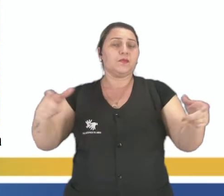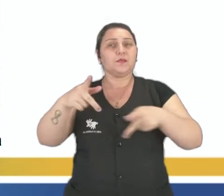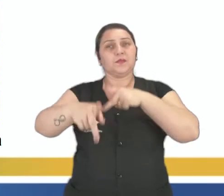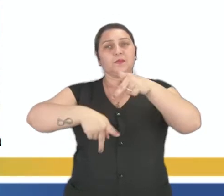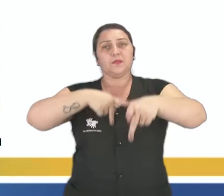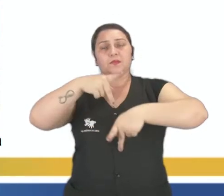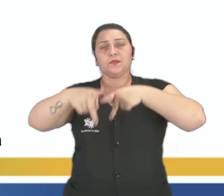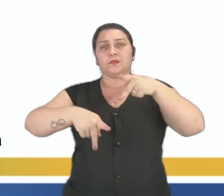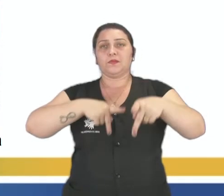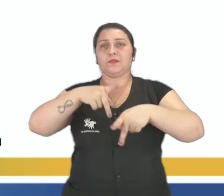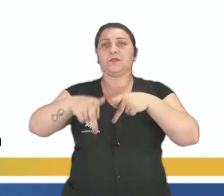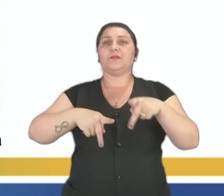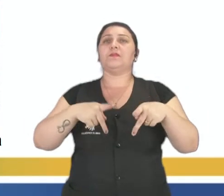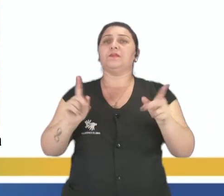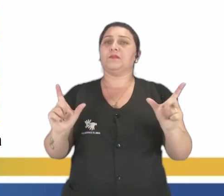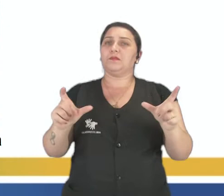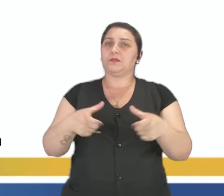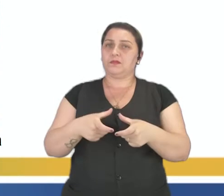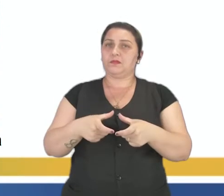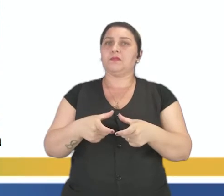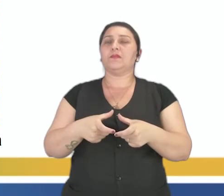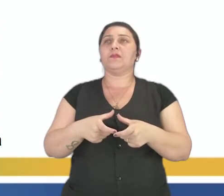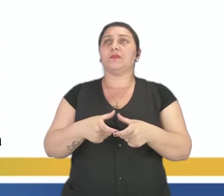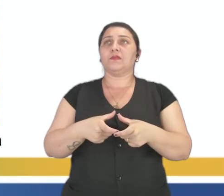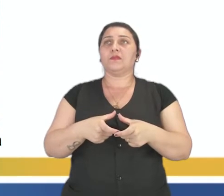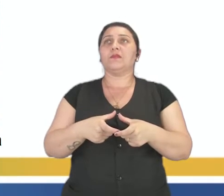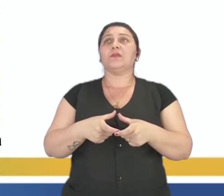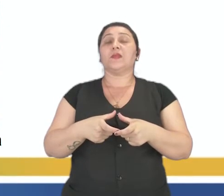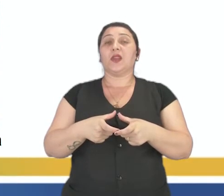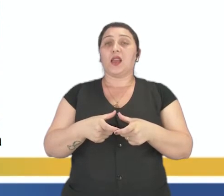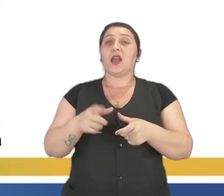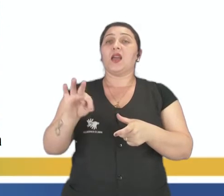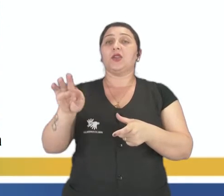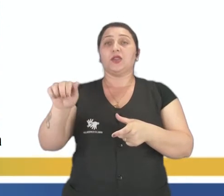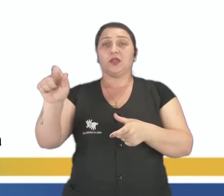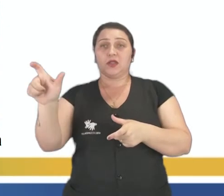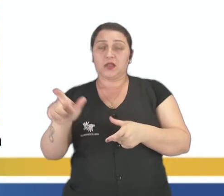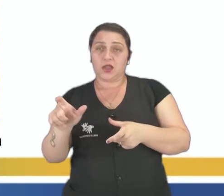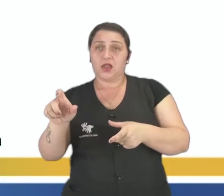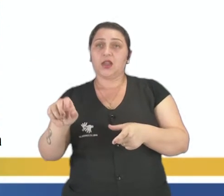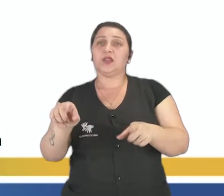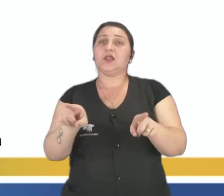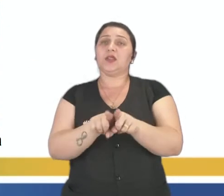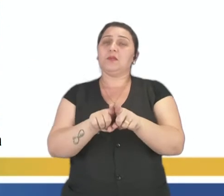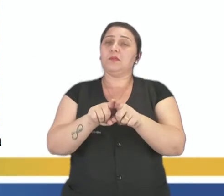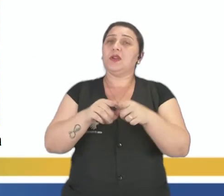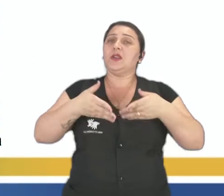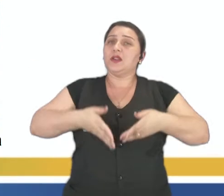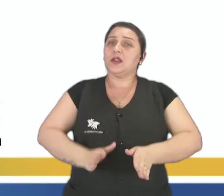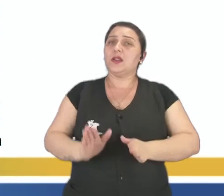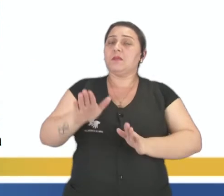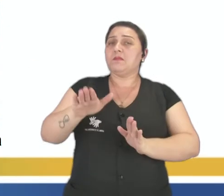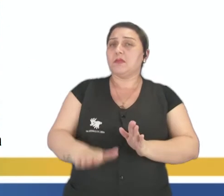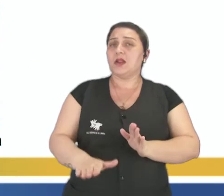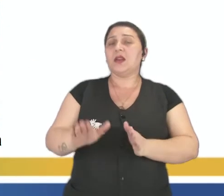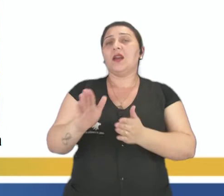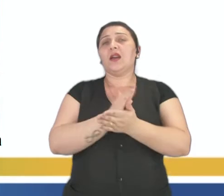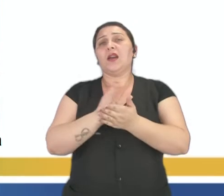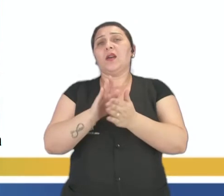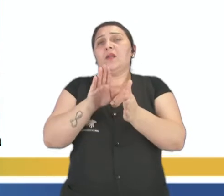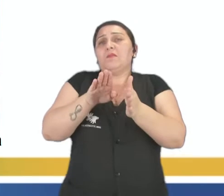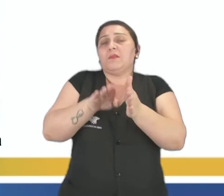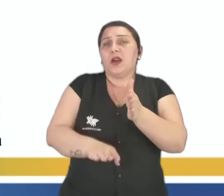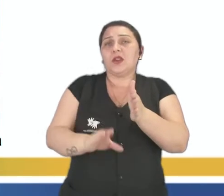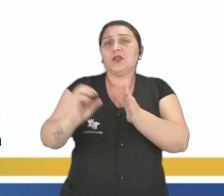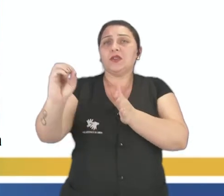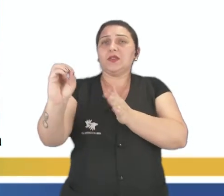populacional é bastante reduzido. As taxas de fecundidade também são baixas. Algumas, inclusive, estão abaixo